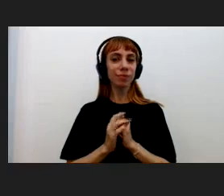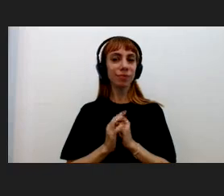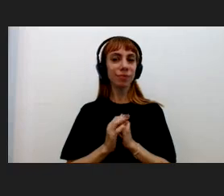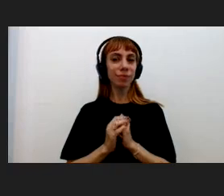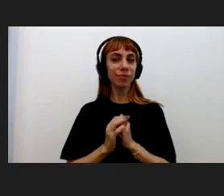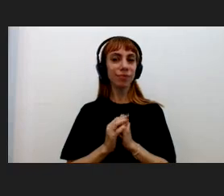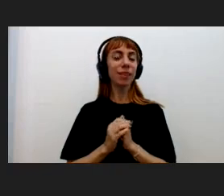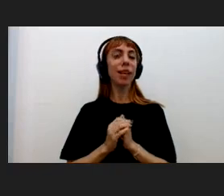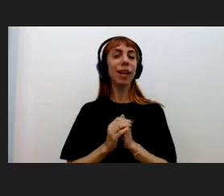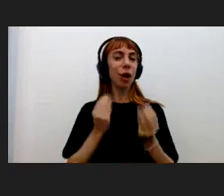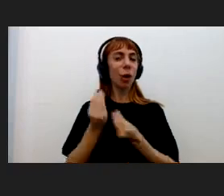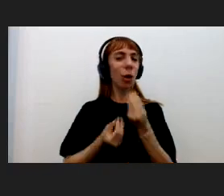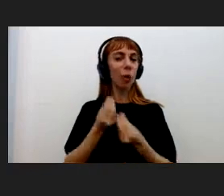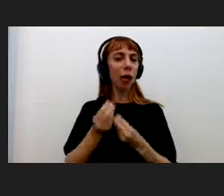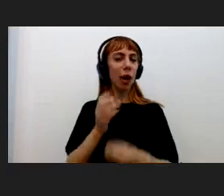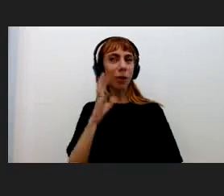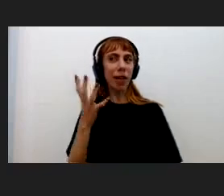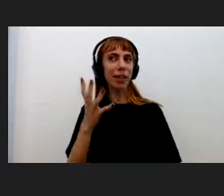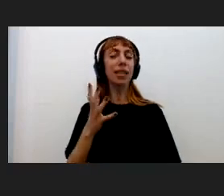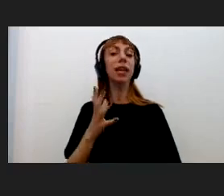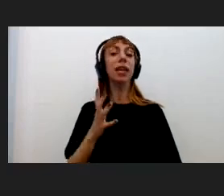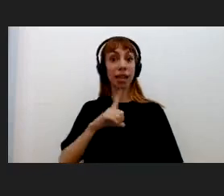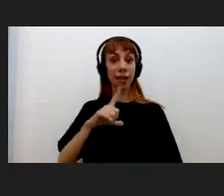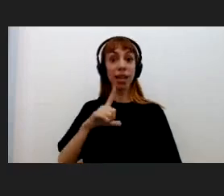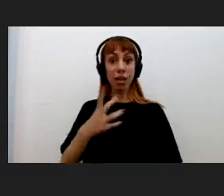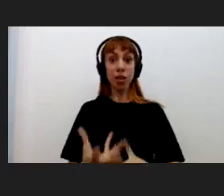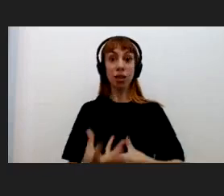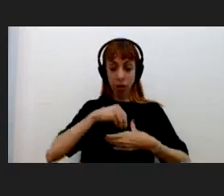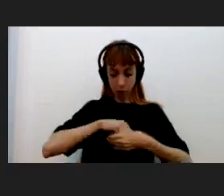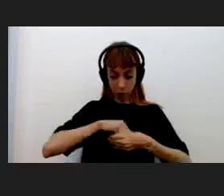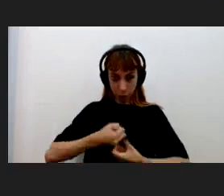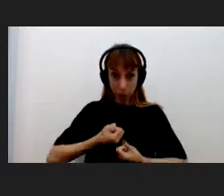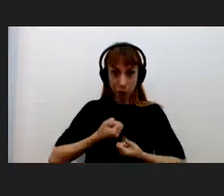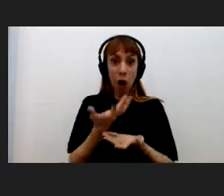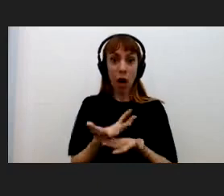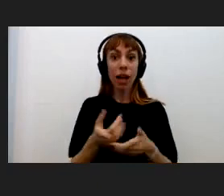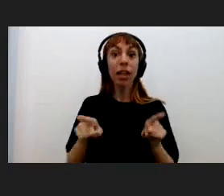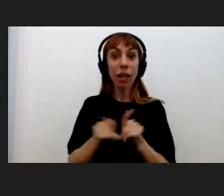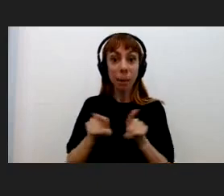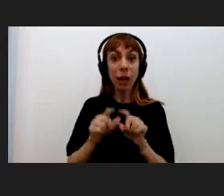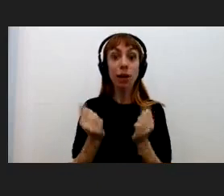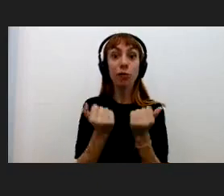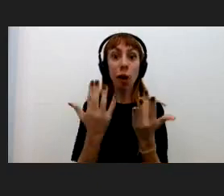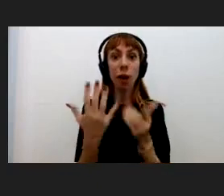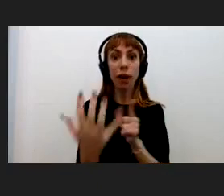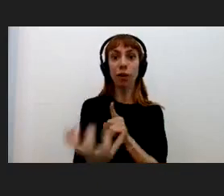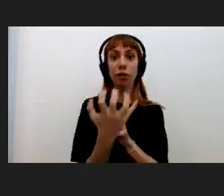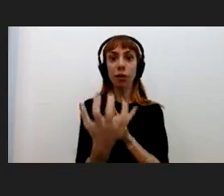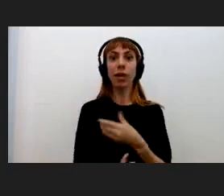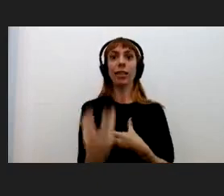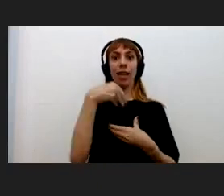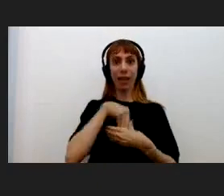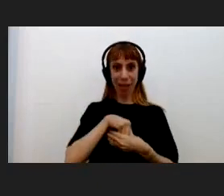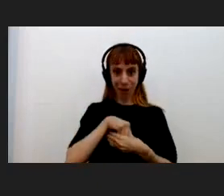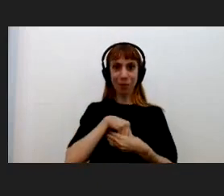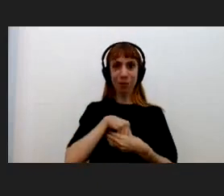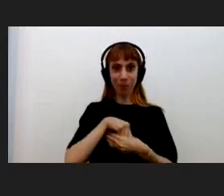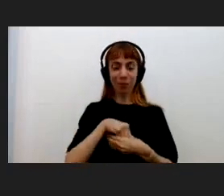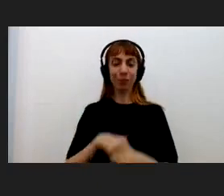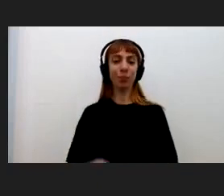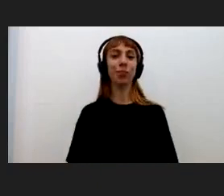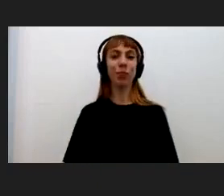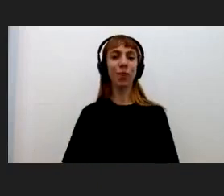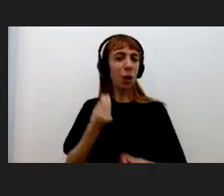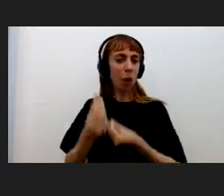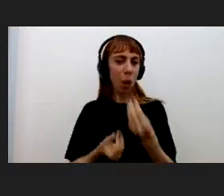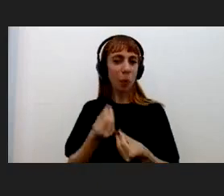no movimento duplo, talvez. Então, primeiro no plano social, nas minhas relações, na